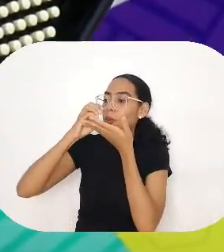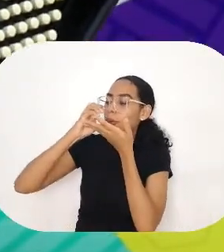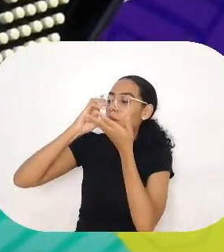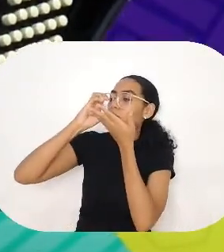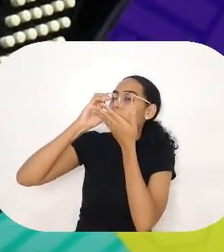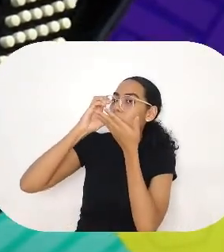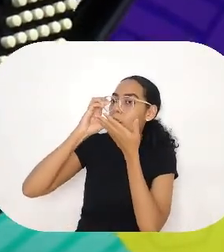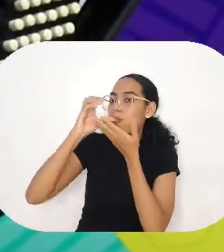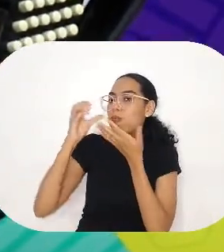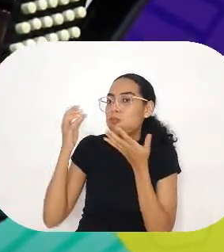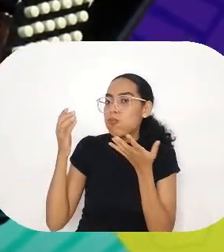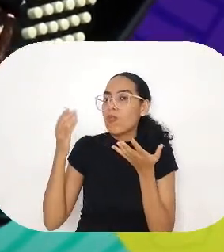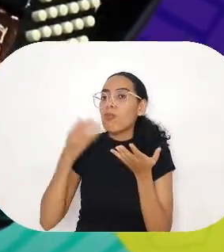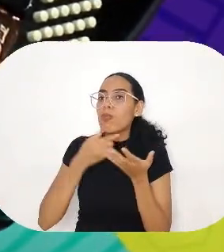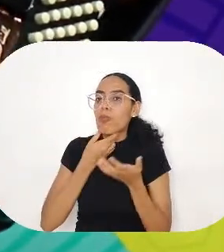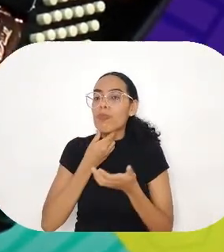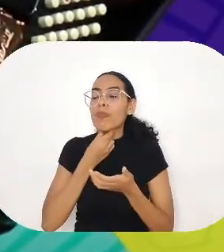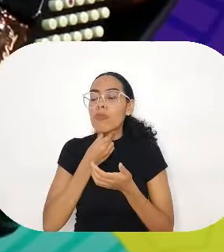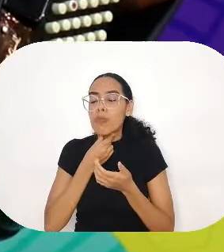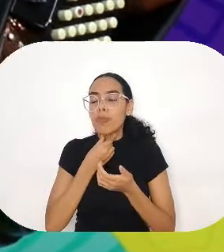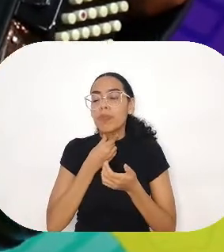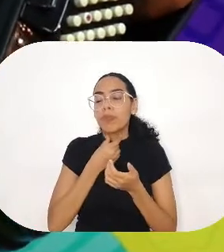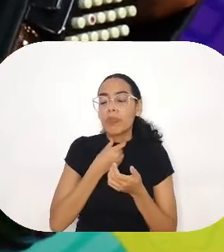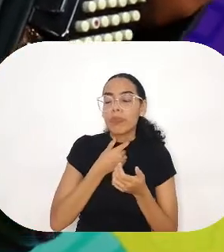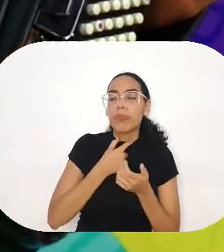Passa a sede, mas não passa